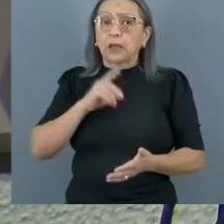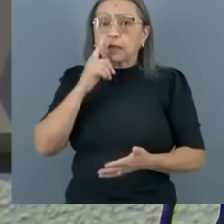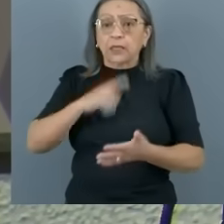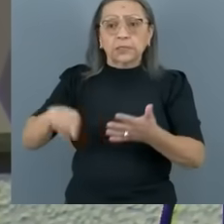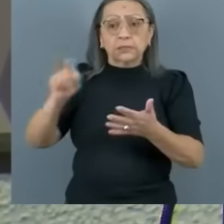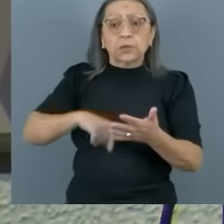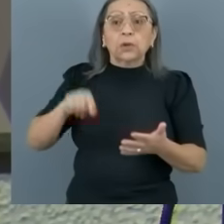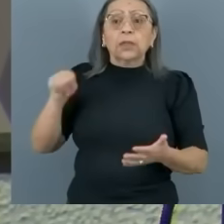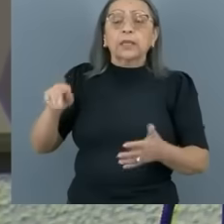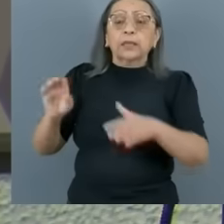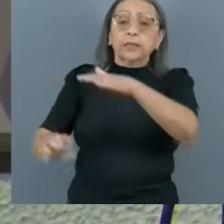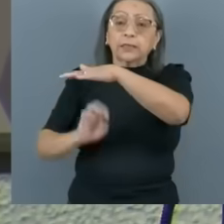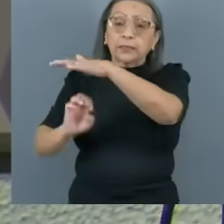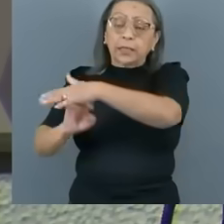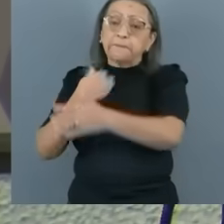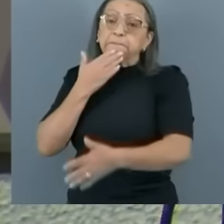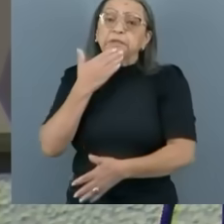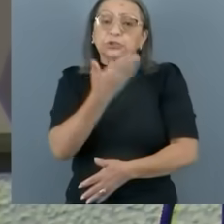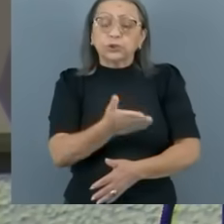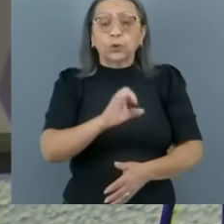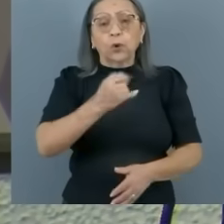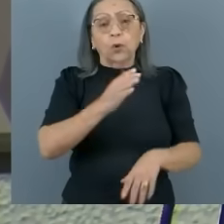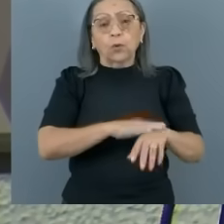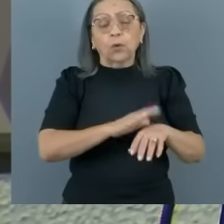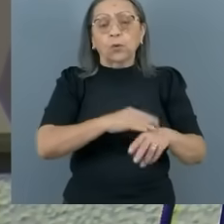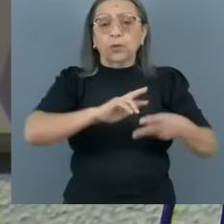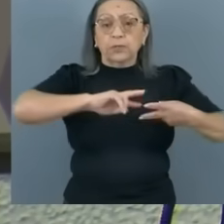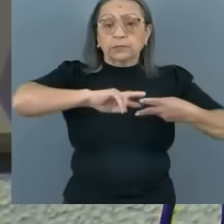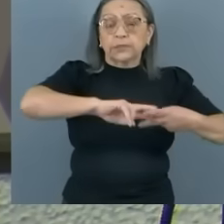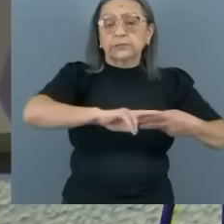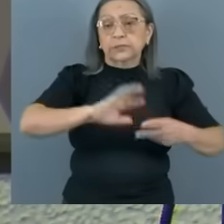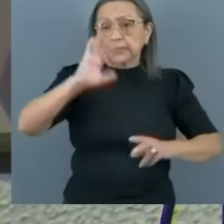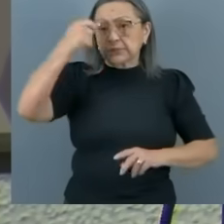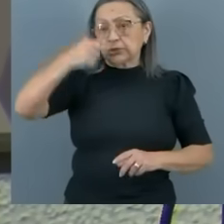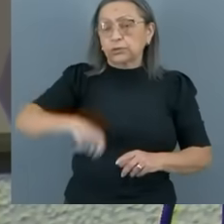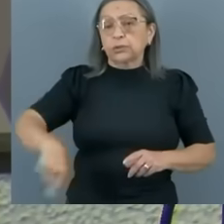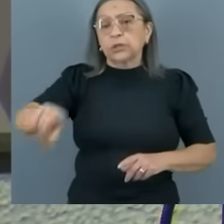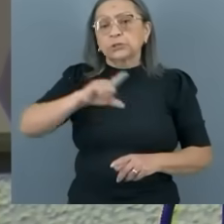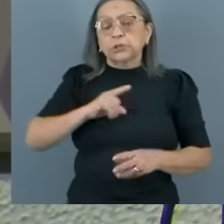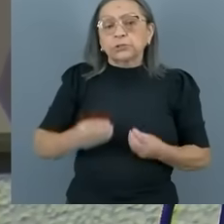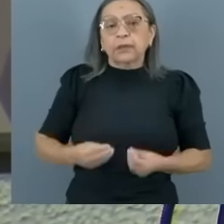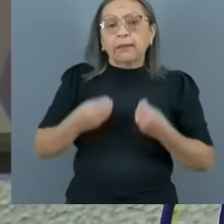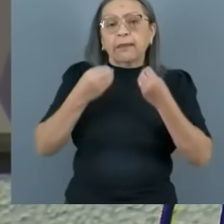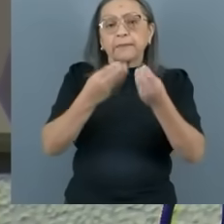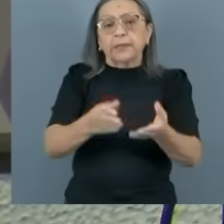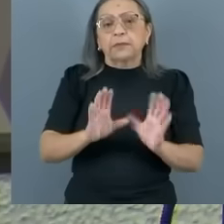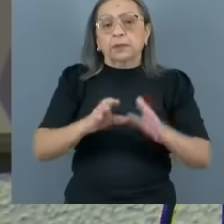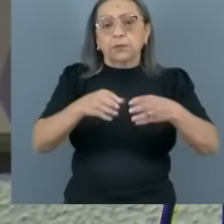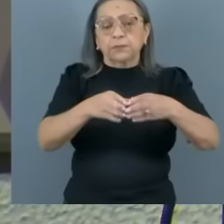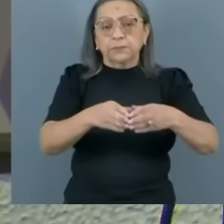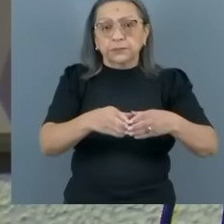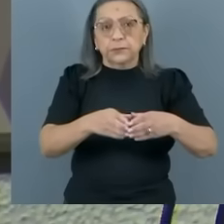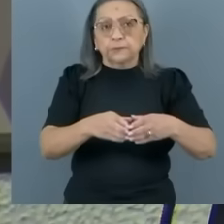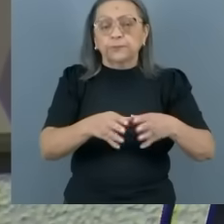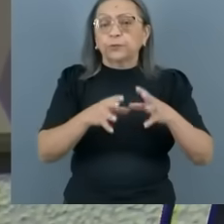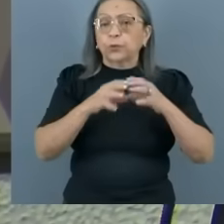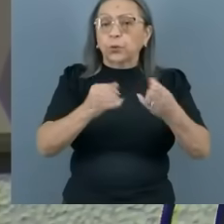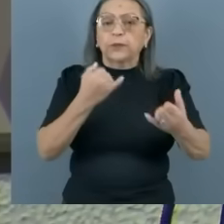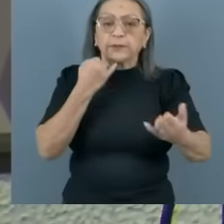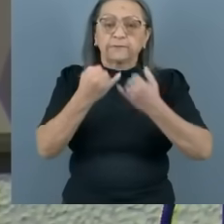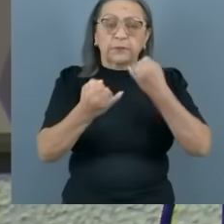pedido da entidade ou por decisão do INSS, e a gente encaminha para essa comissão a